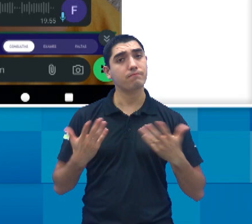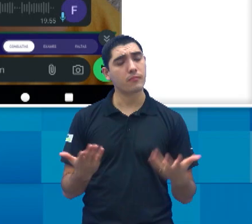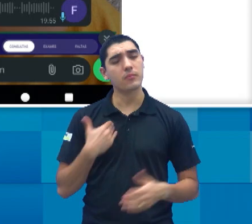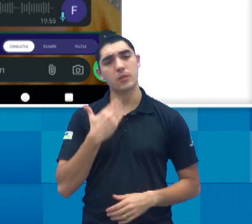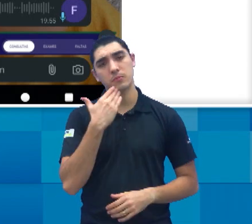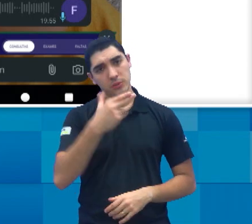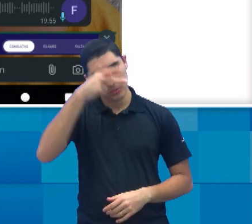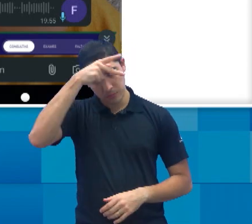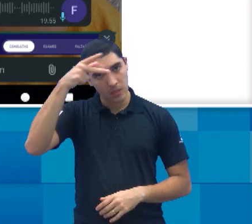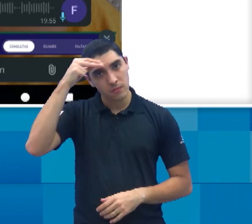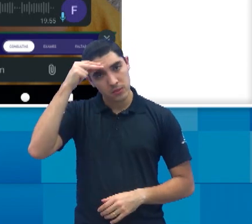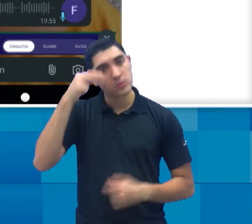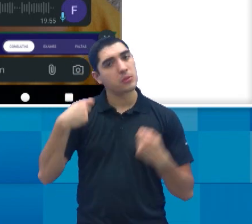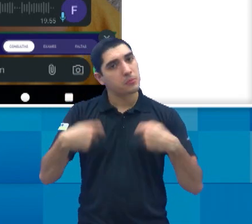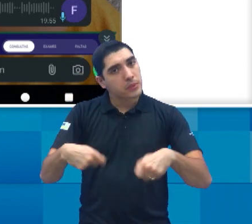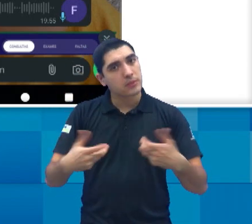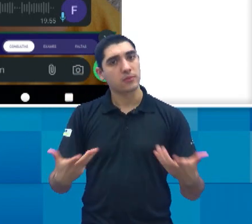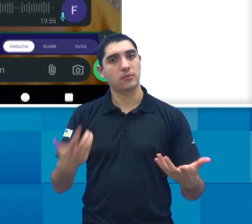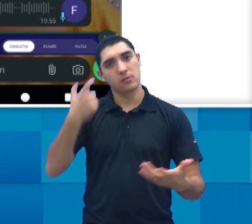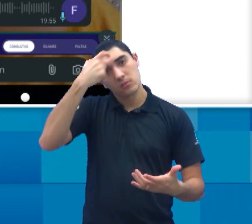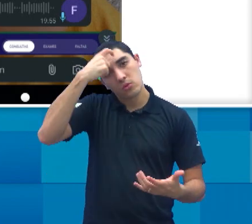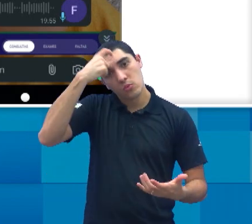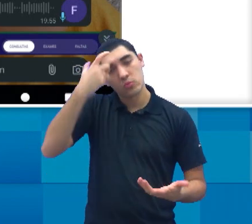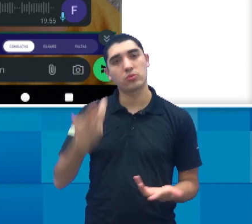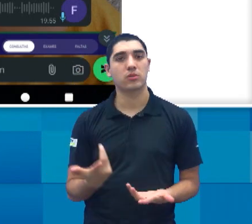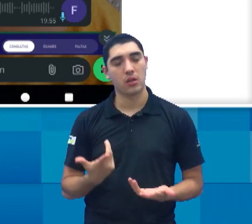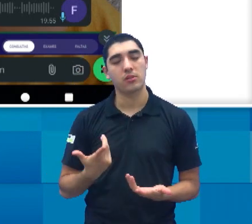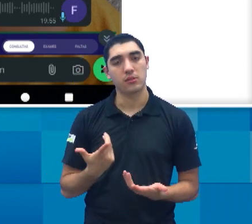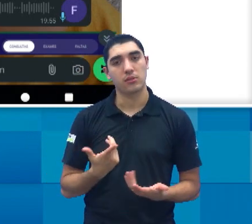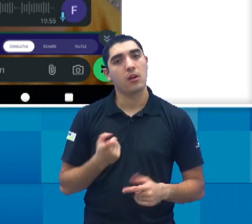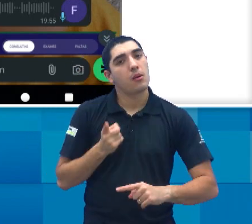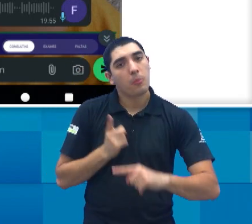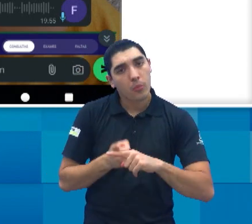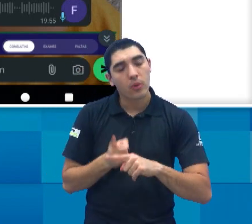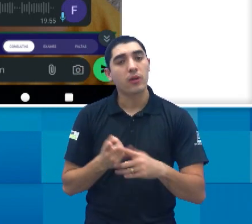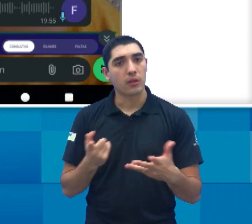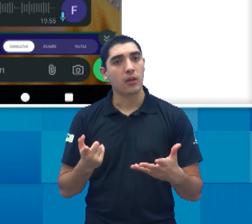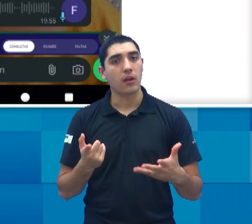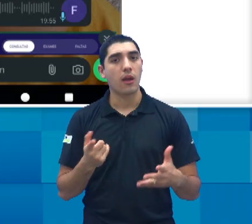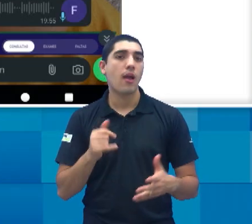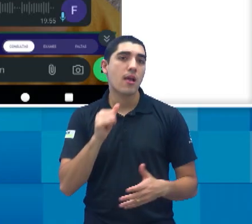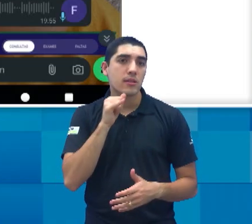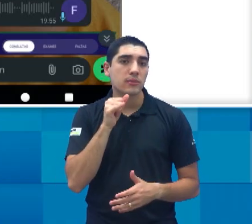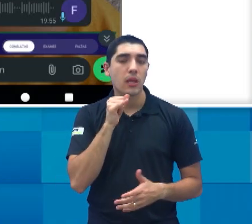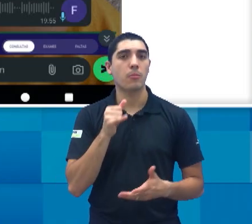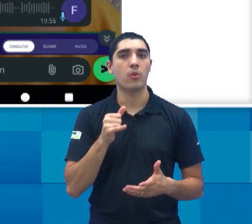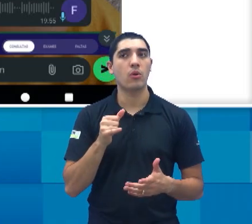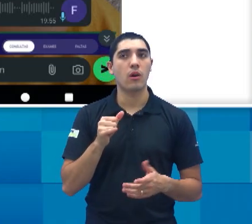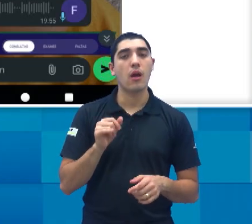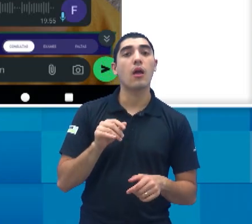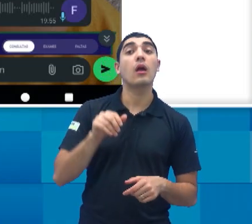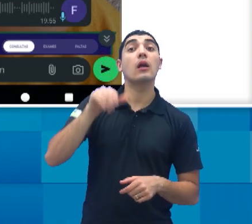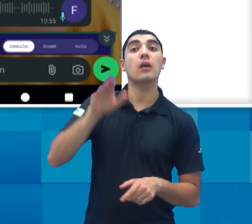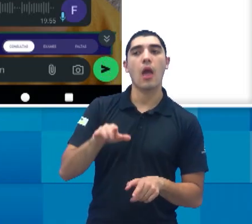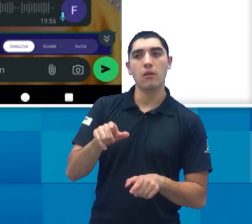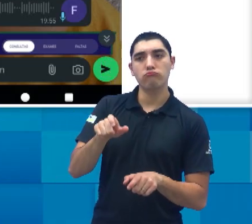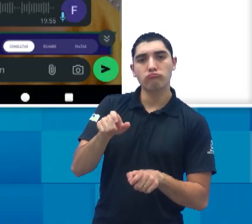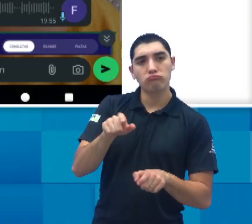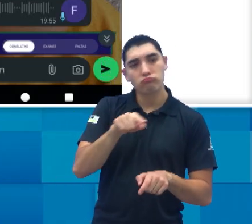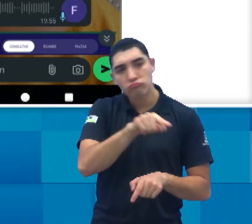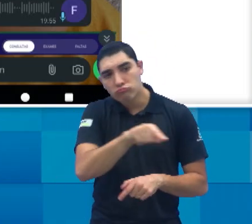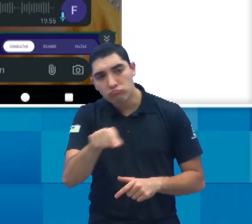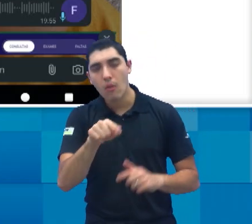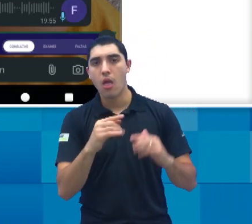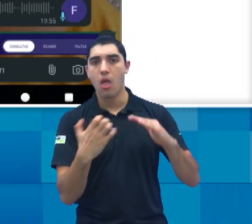se sensibilizar, para que a gente possa criar um credenciamento a uma clínica que já faz